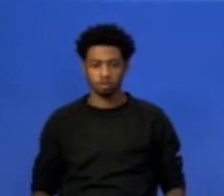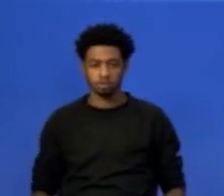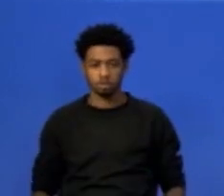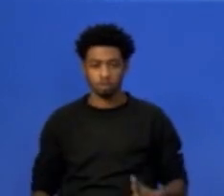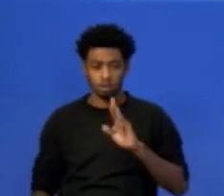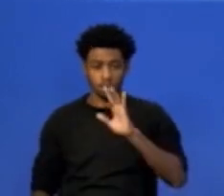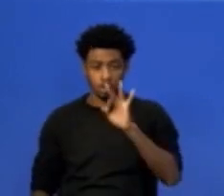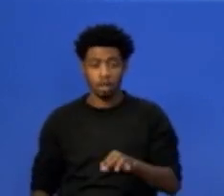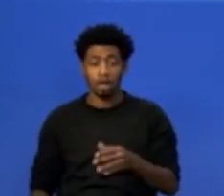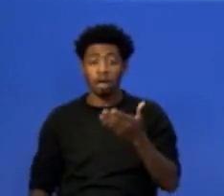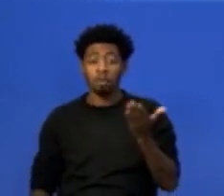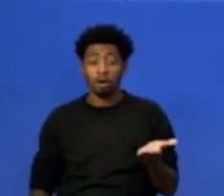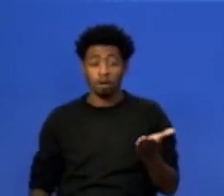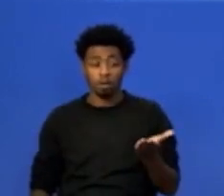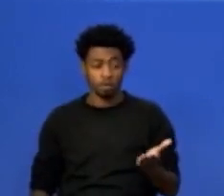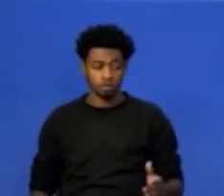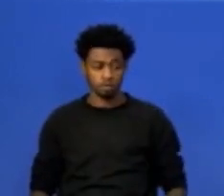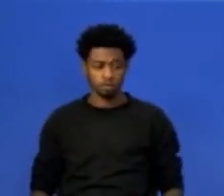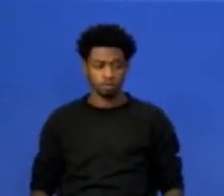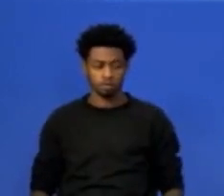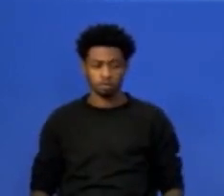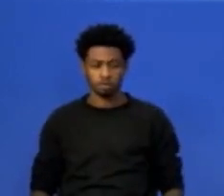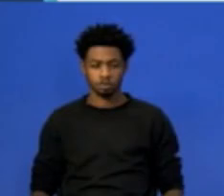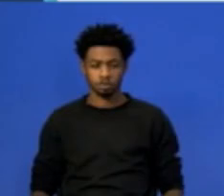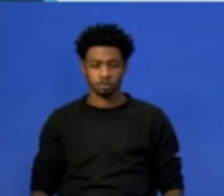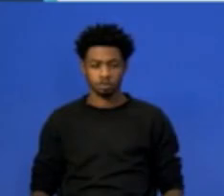resposta correta é a alternativa